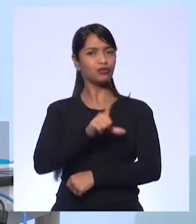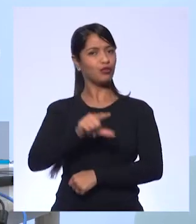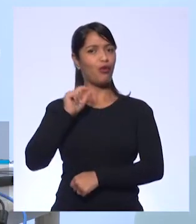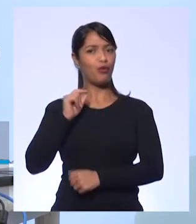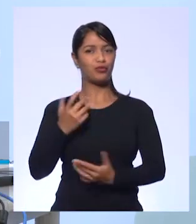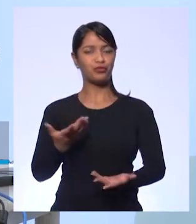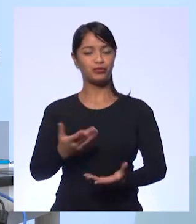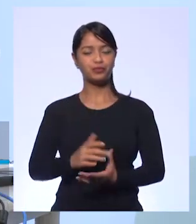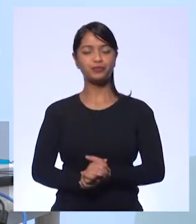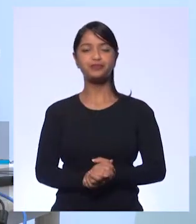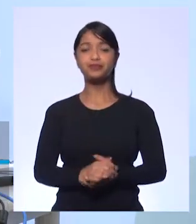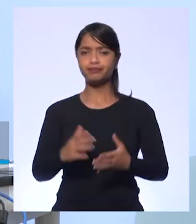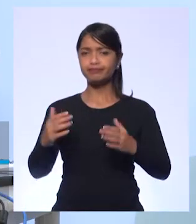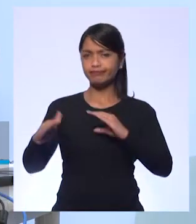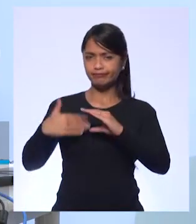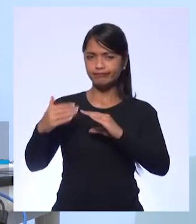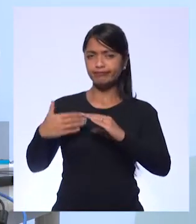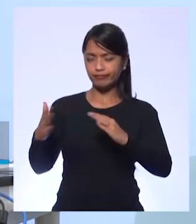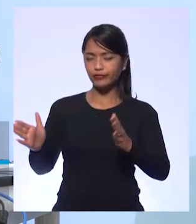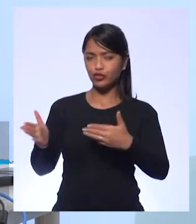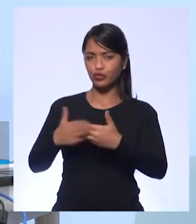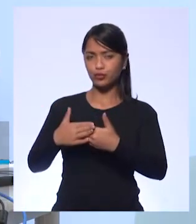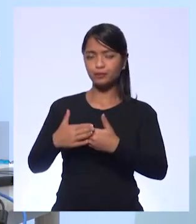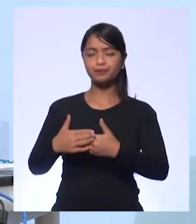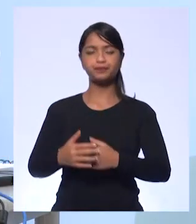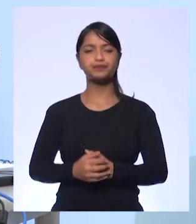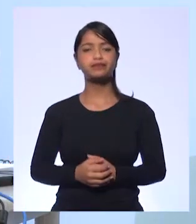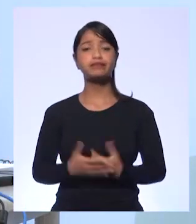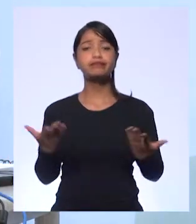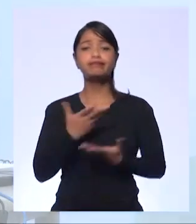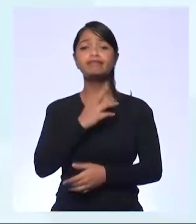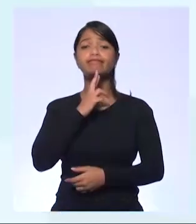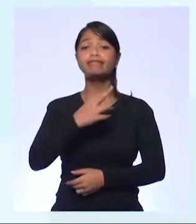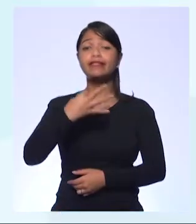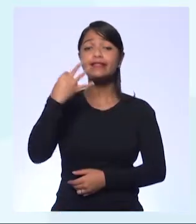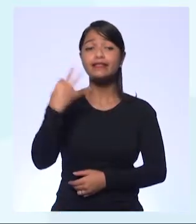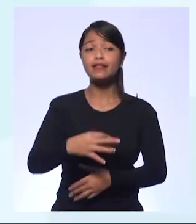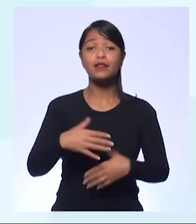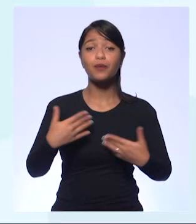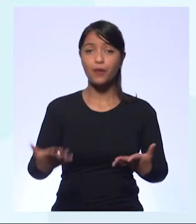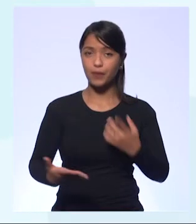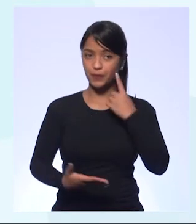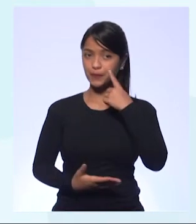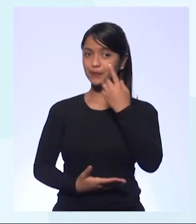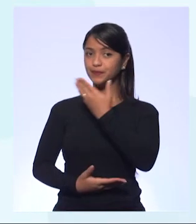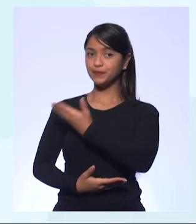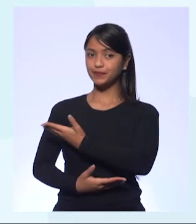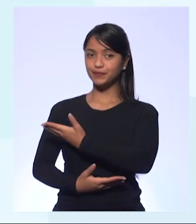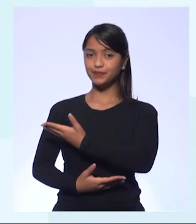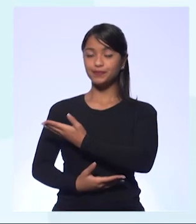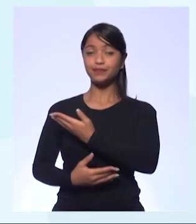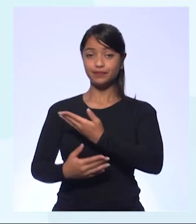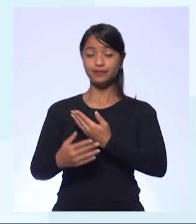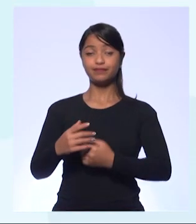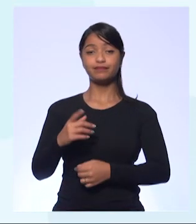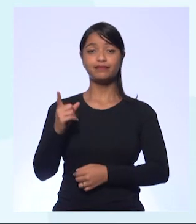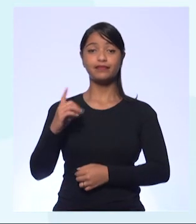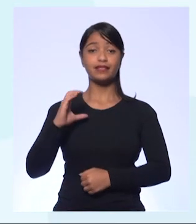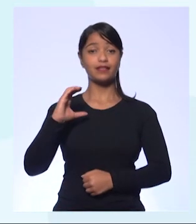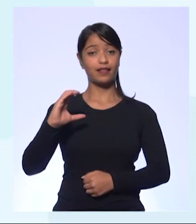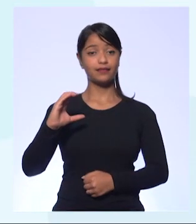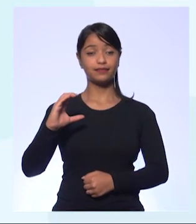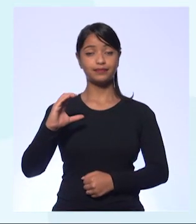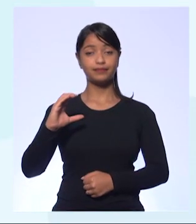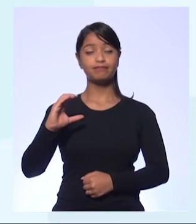fechar o chat. Qual que é a resposta certa? Pode colocar na tela aí para eles. A resposta certa é a C. É um verbete